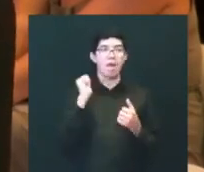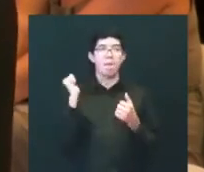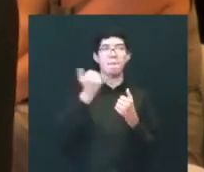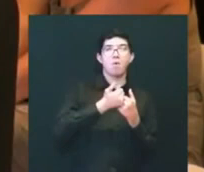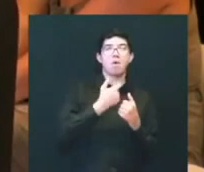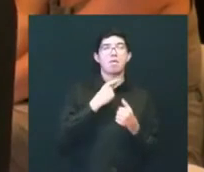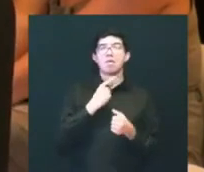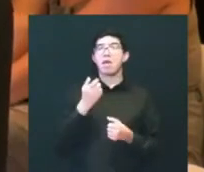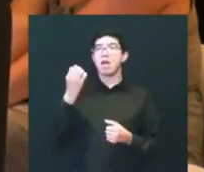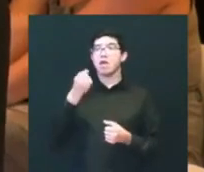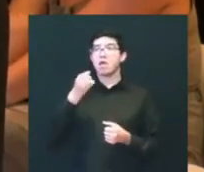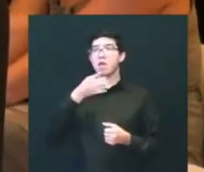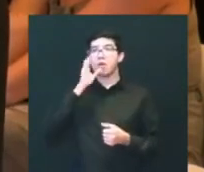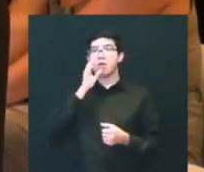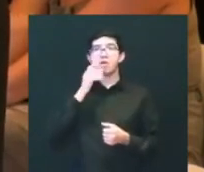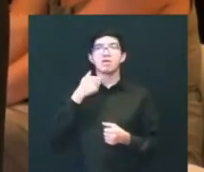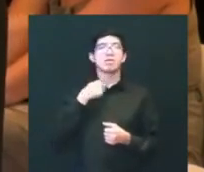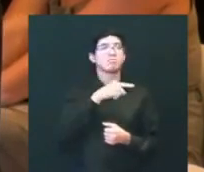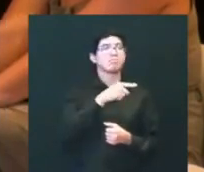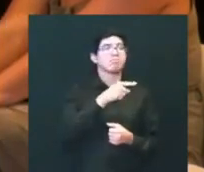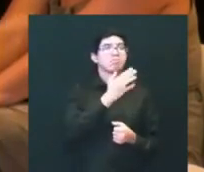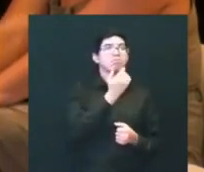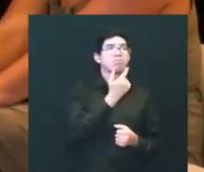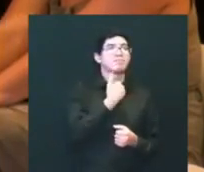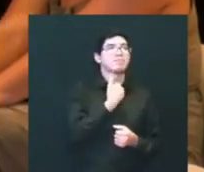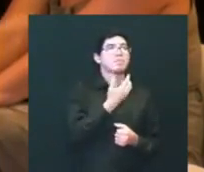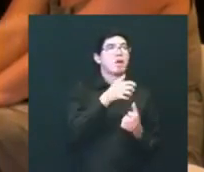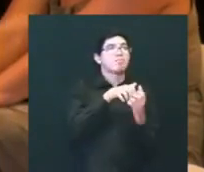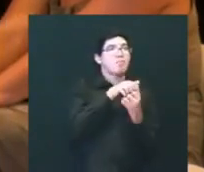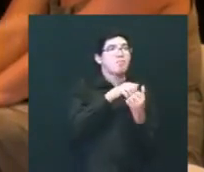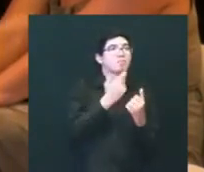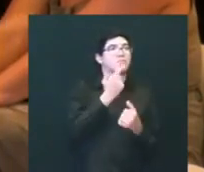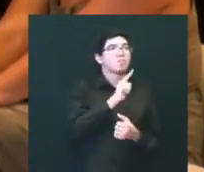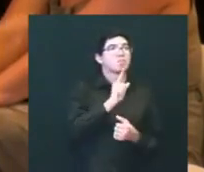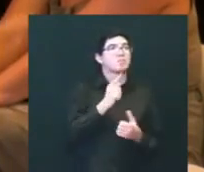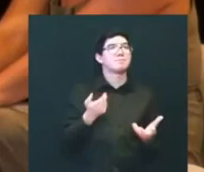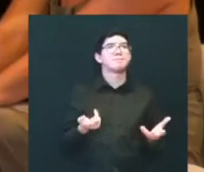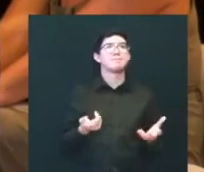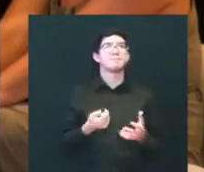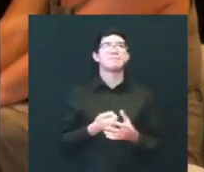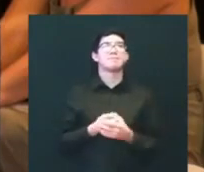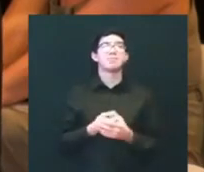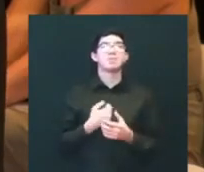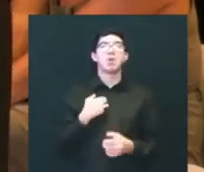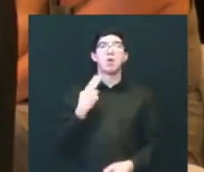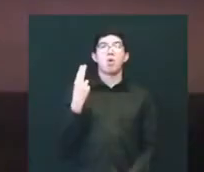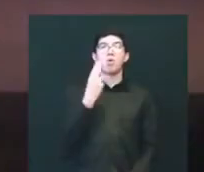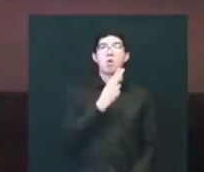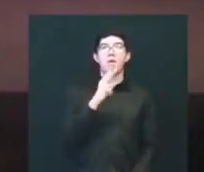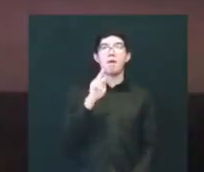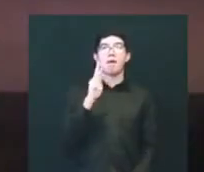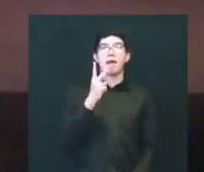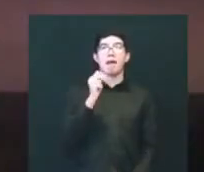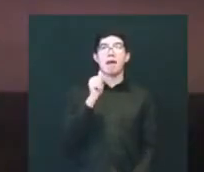conseguindo digerir com facilidade como eu digeria antes, como eu engolia antes? Haroldo, meu nome.